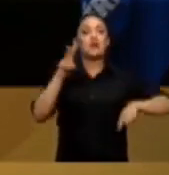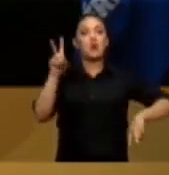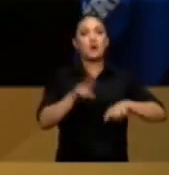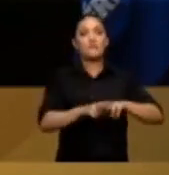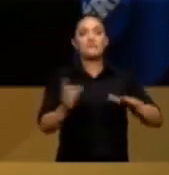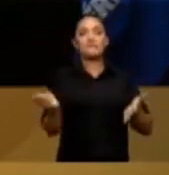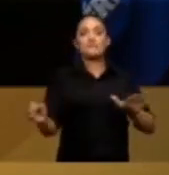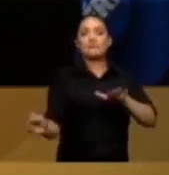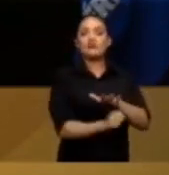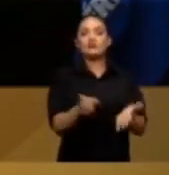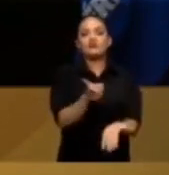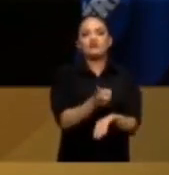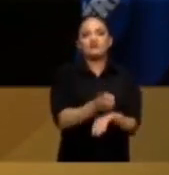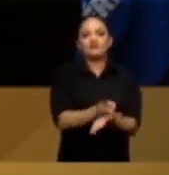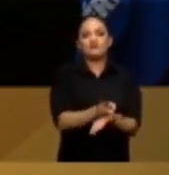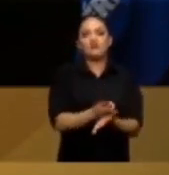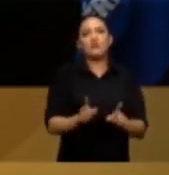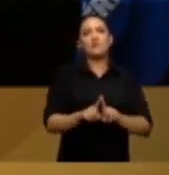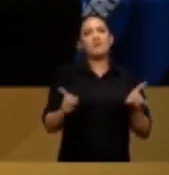da questão é se